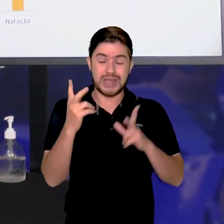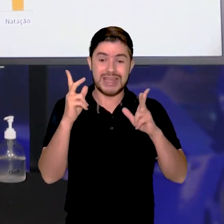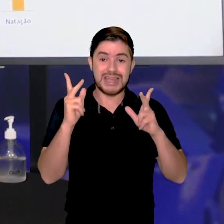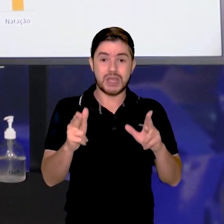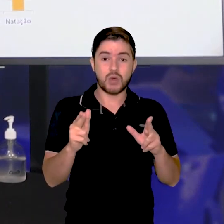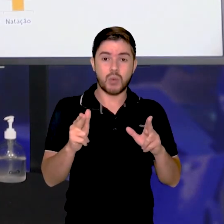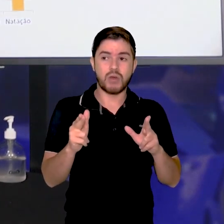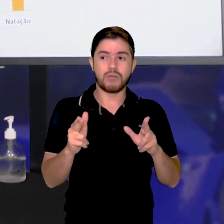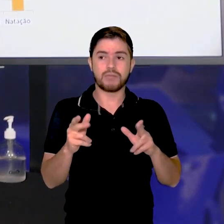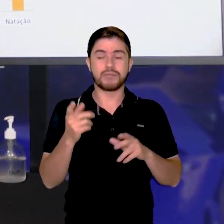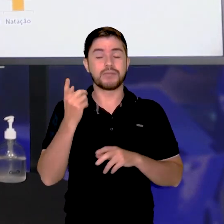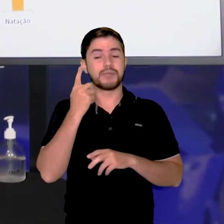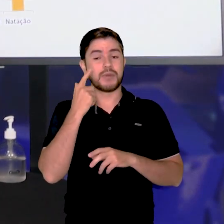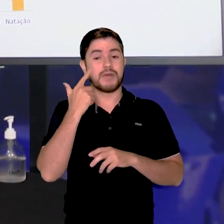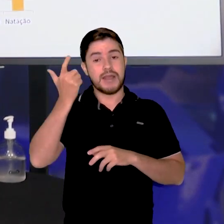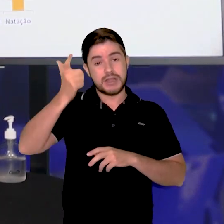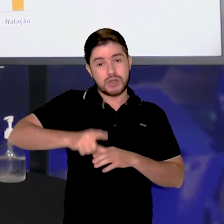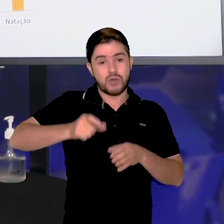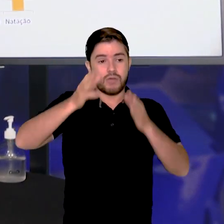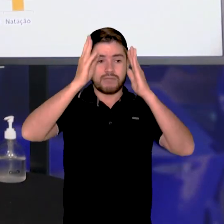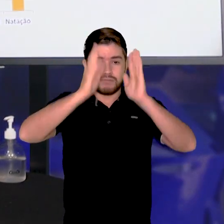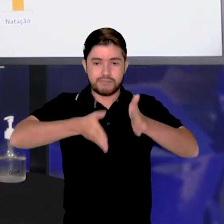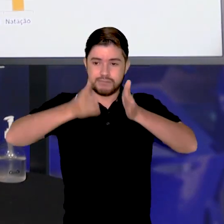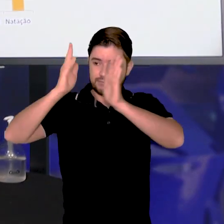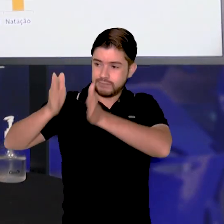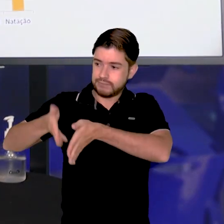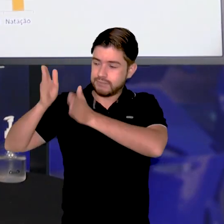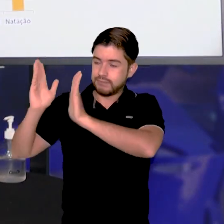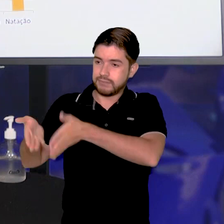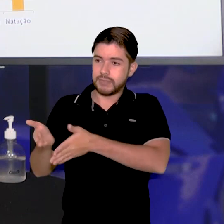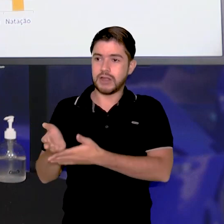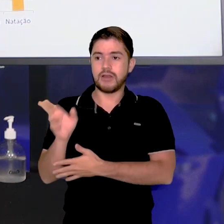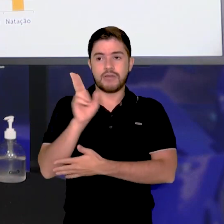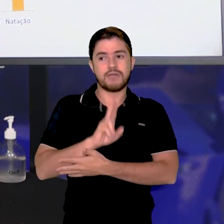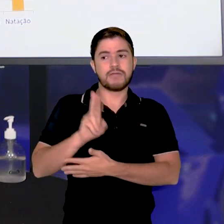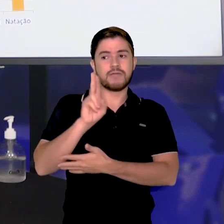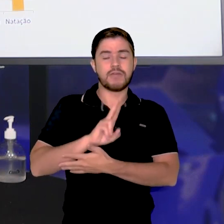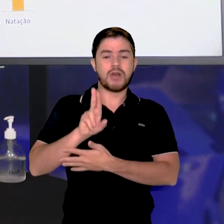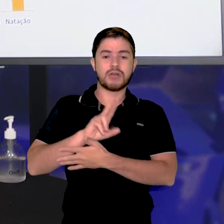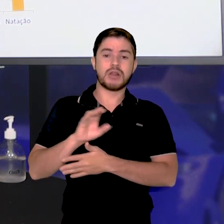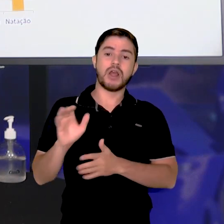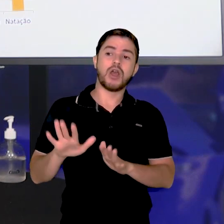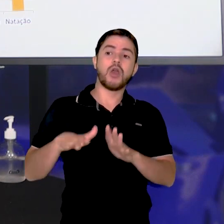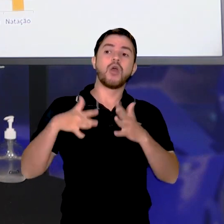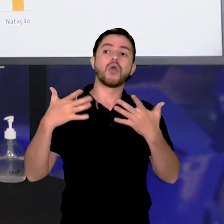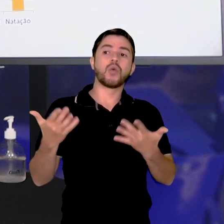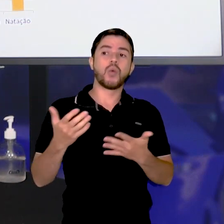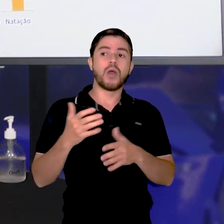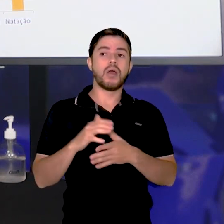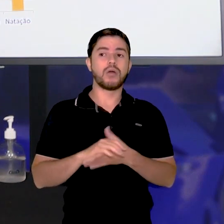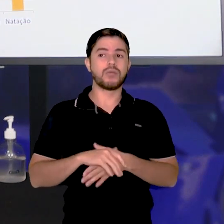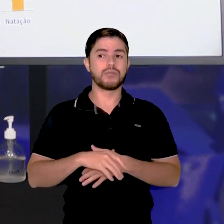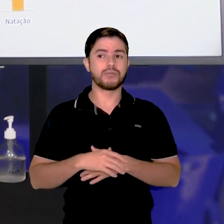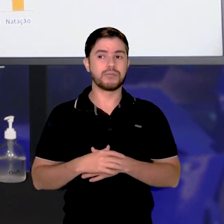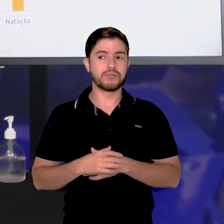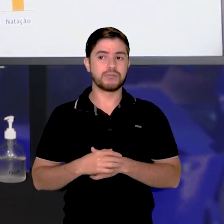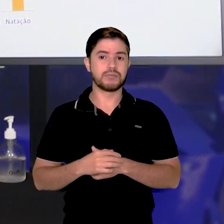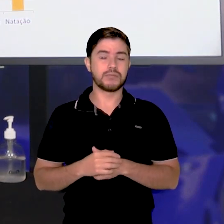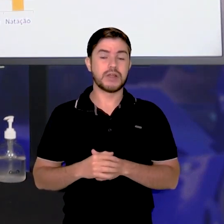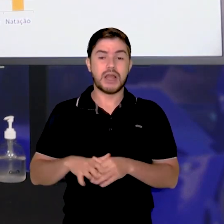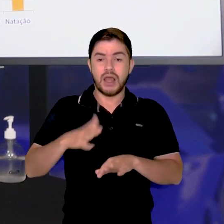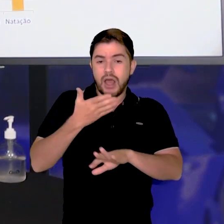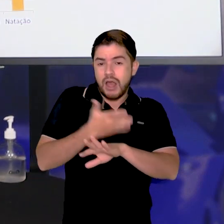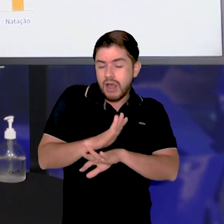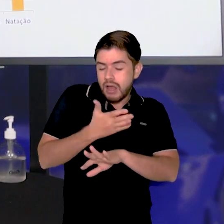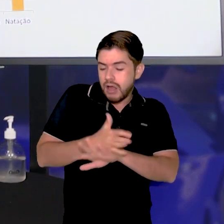gráfico aqui, novamente o gráfico de colunas, e eu quiser identificar aqui por esse gráfico qual a atividade ou quais as